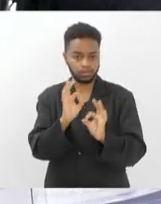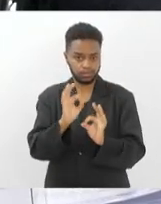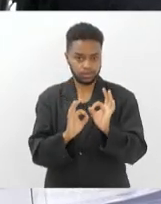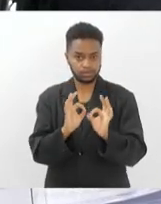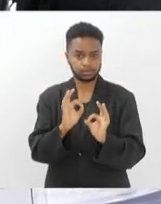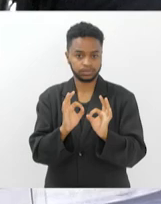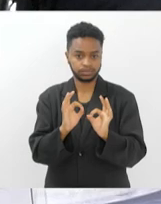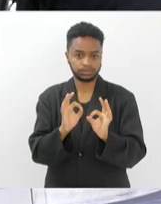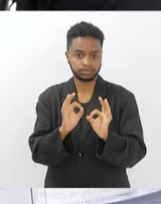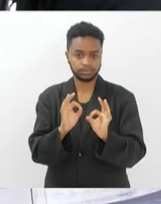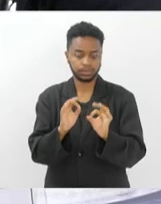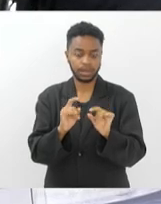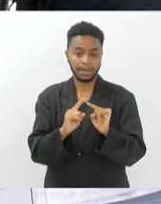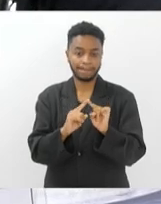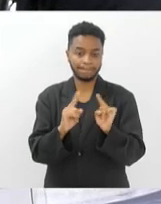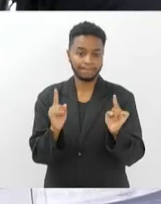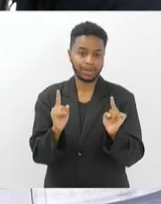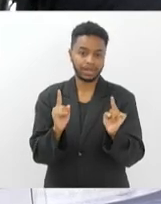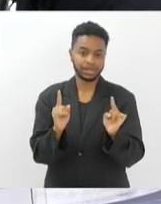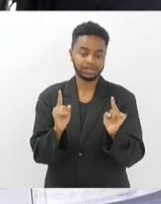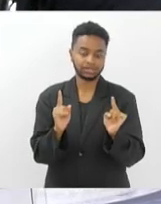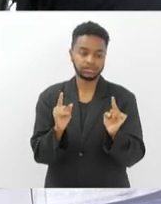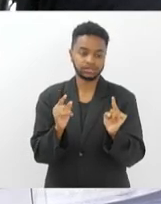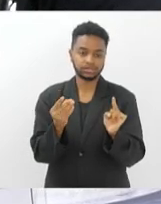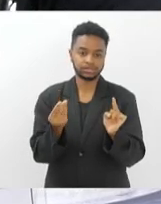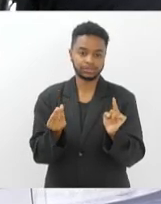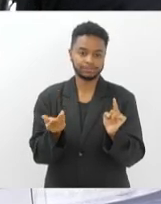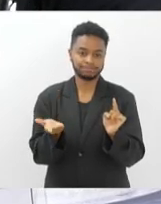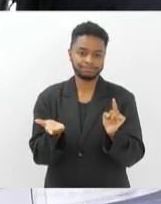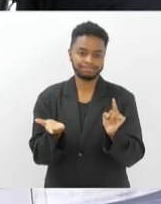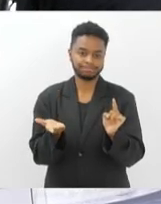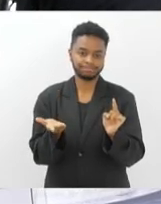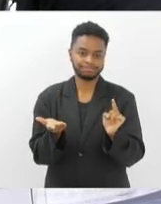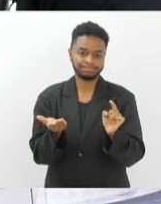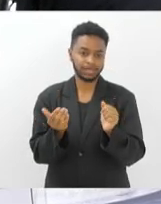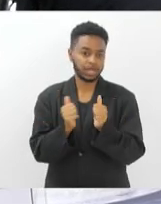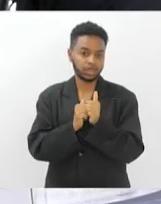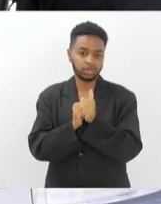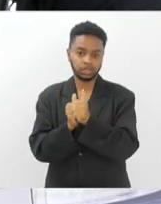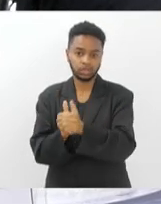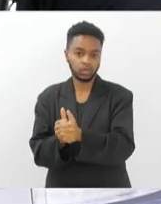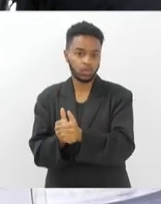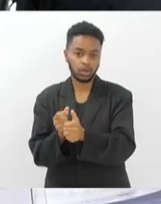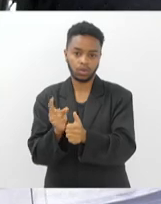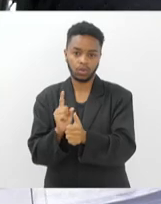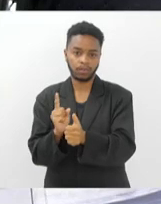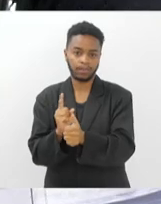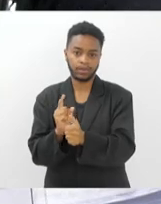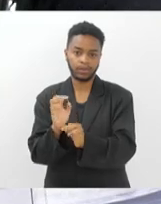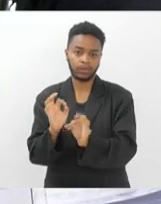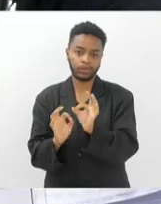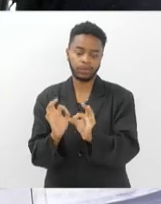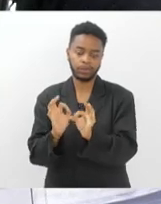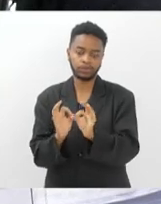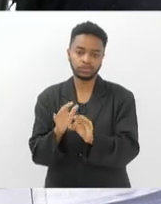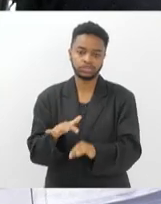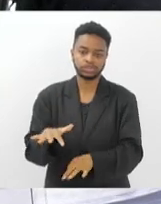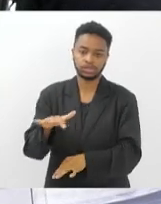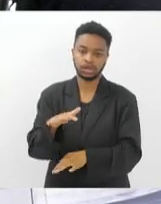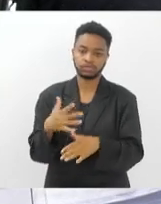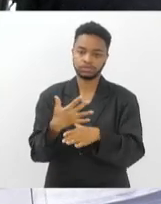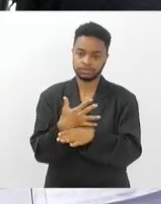manejo, mas de maneira que não acompanha o plano diretor